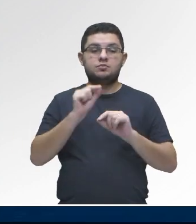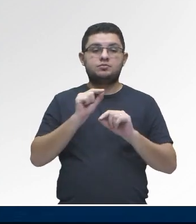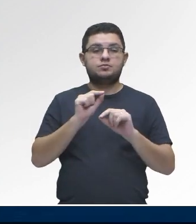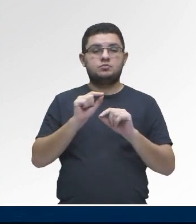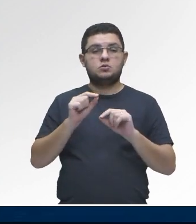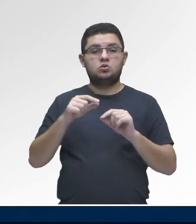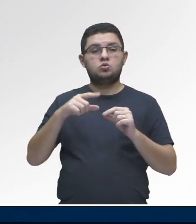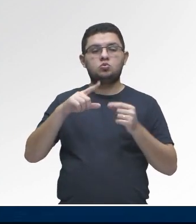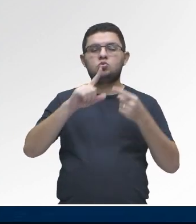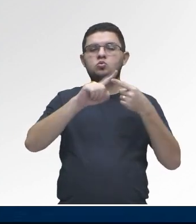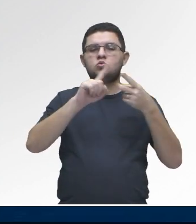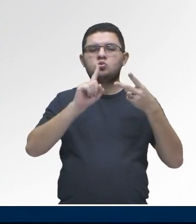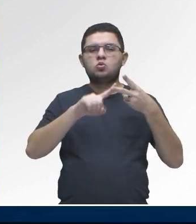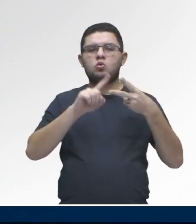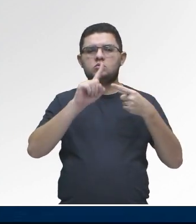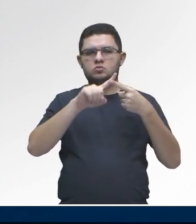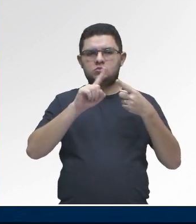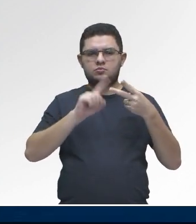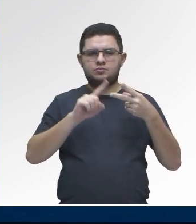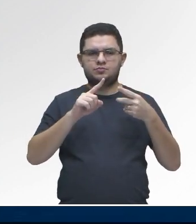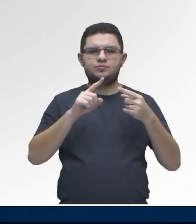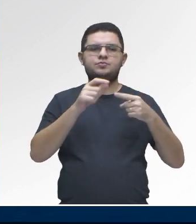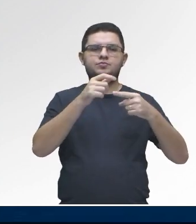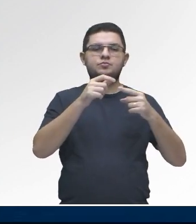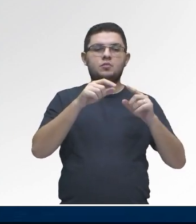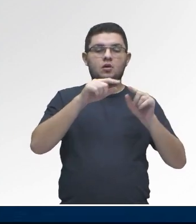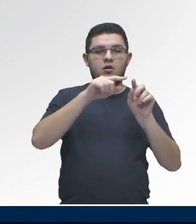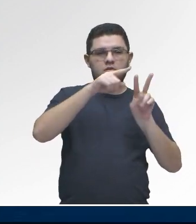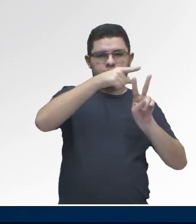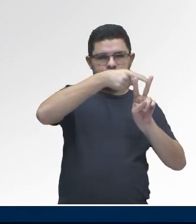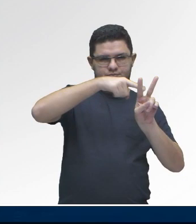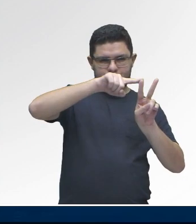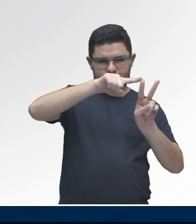e depois calculamos essas duas raízes.